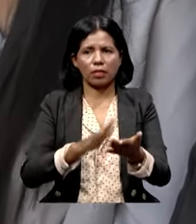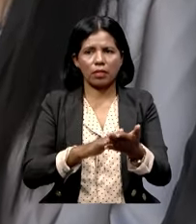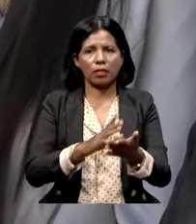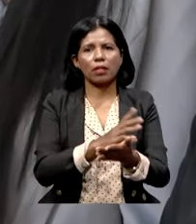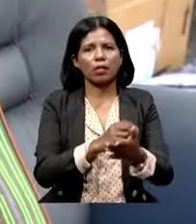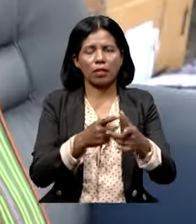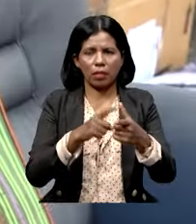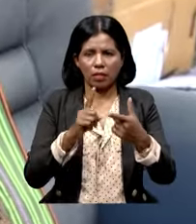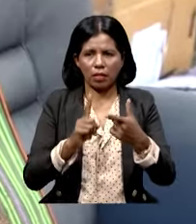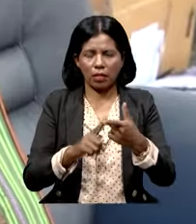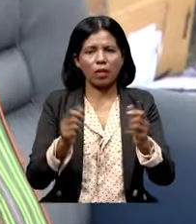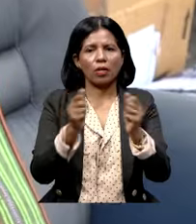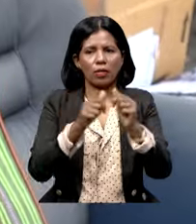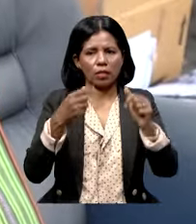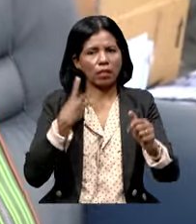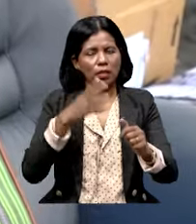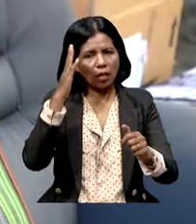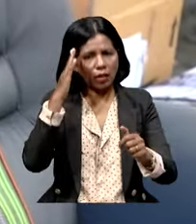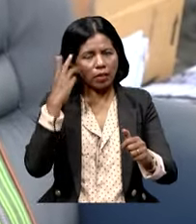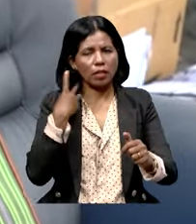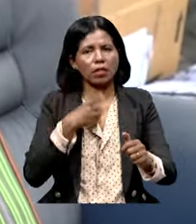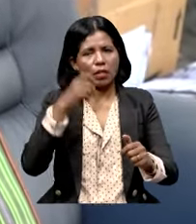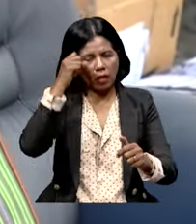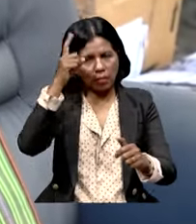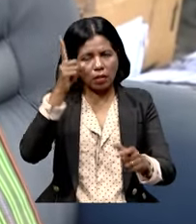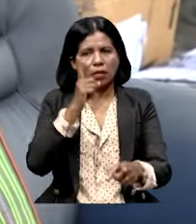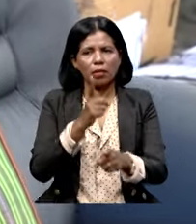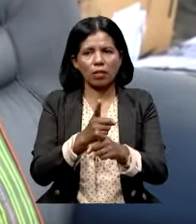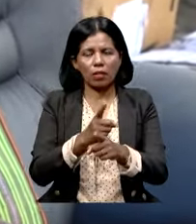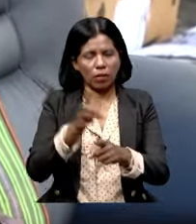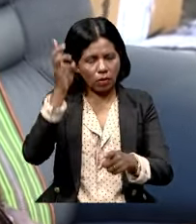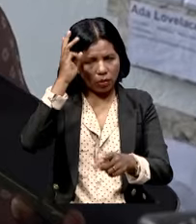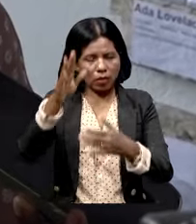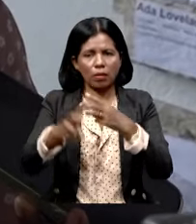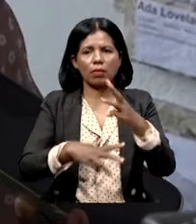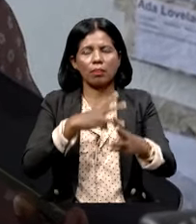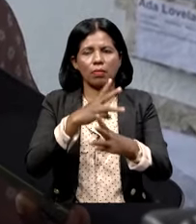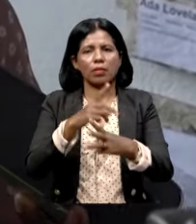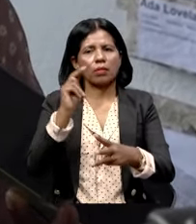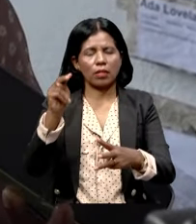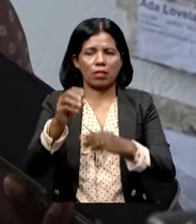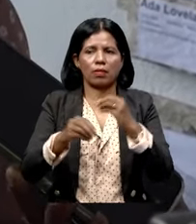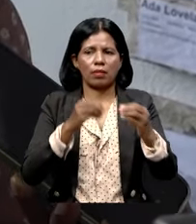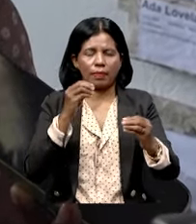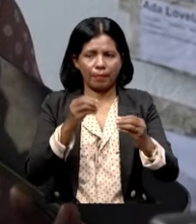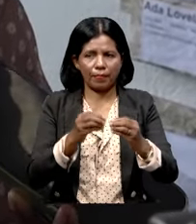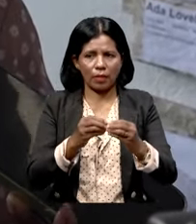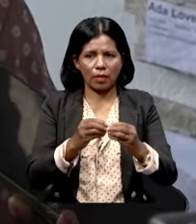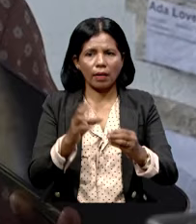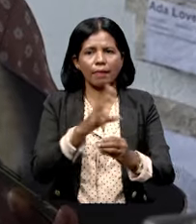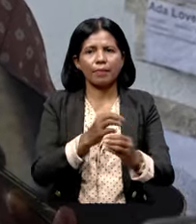ensino secundário, hoida, né, e tá no encata que seita compreende, teve suas preocupações mundo nian com a ba